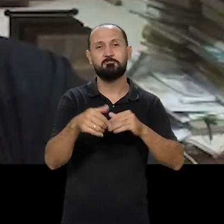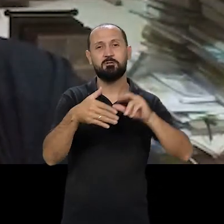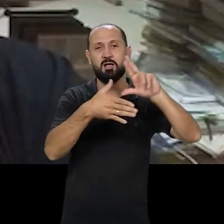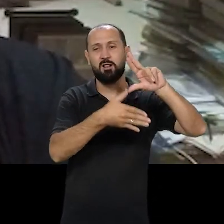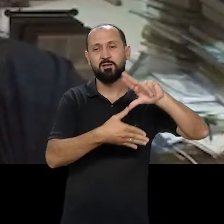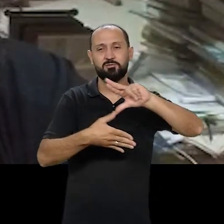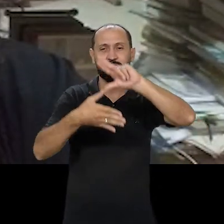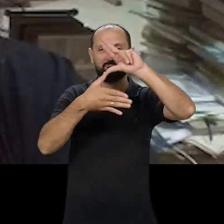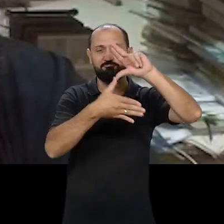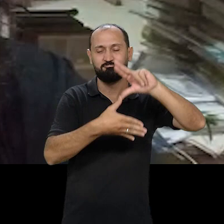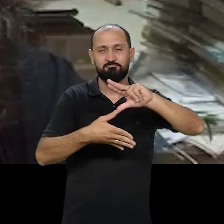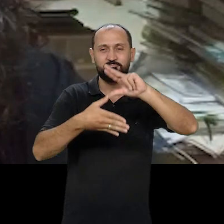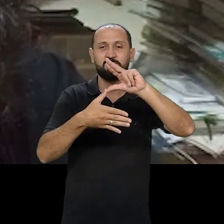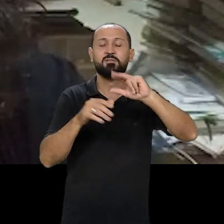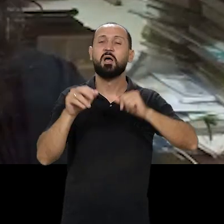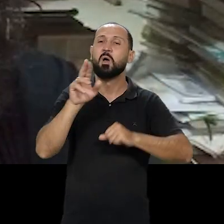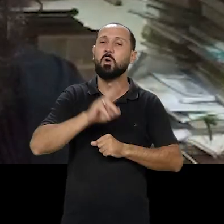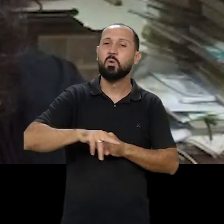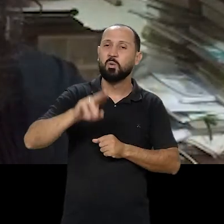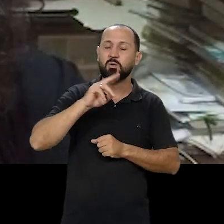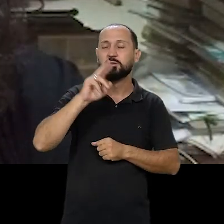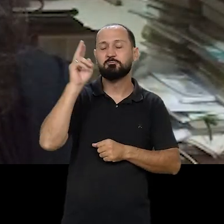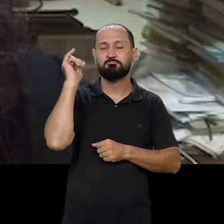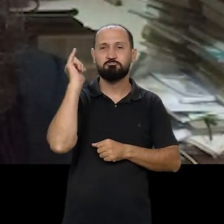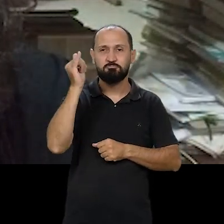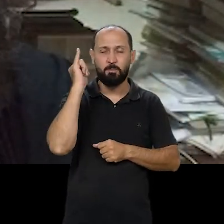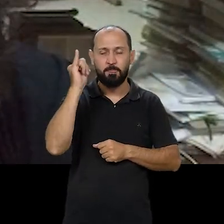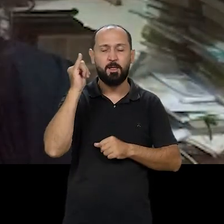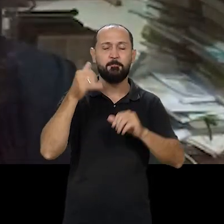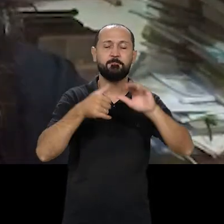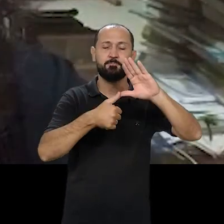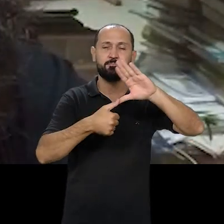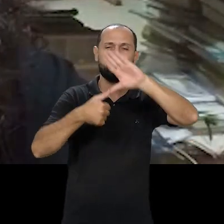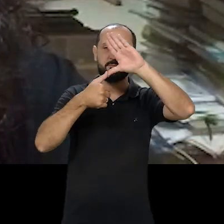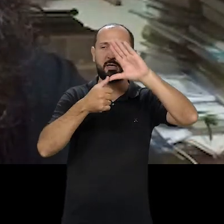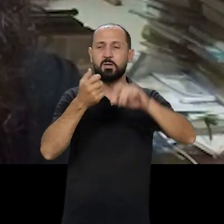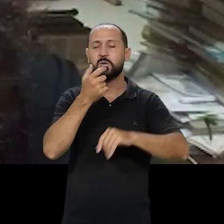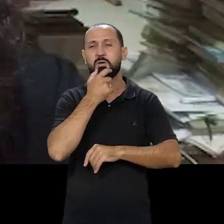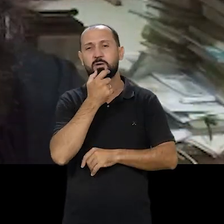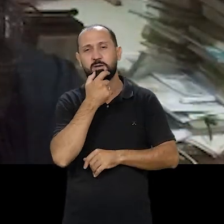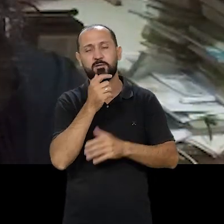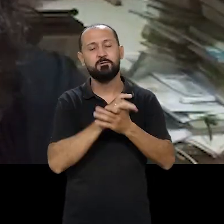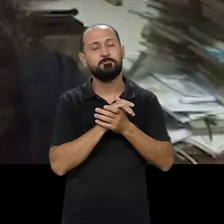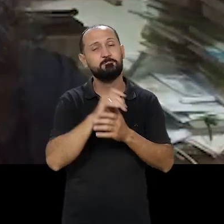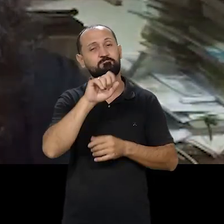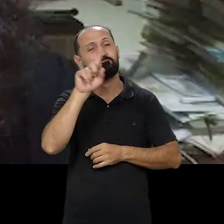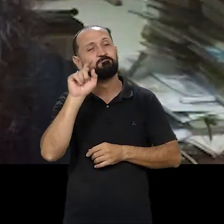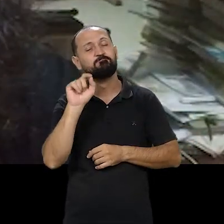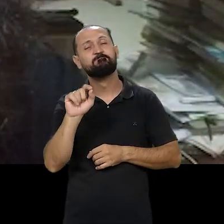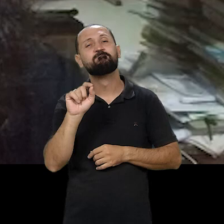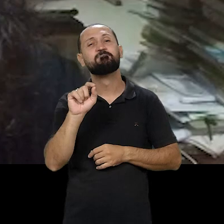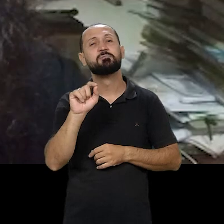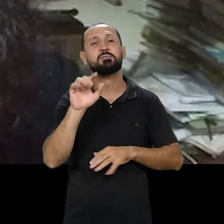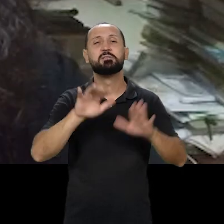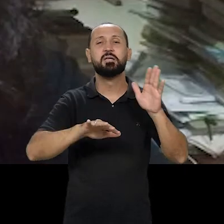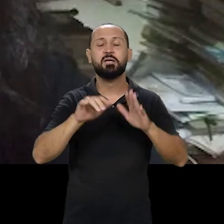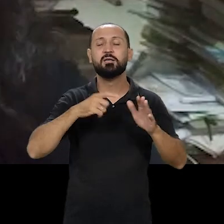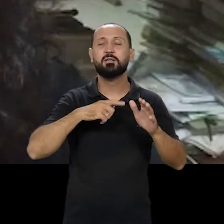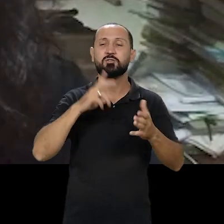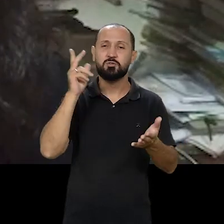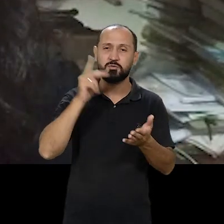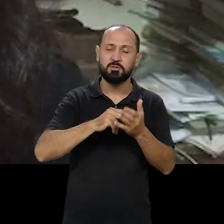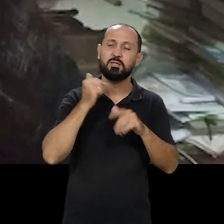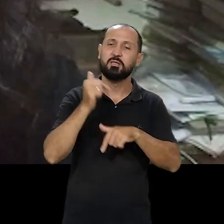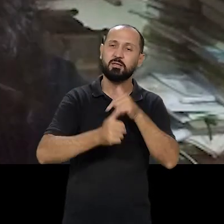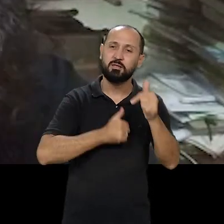deles é latino-americano. Então a gente está tratando aí de narrativas norte-americanas e inglesas. Aí fica o questionamento, né? Será